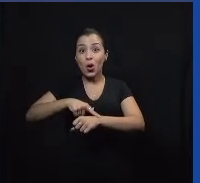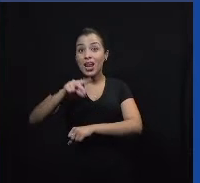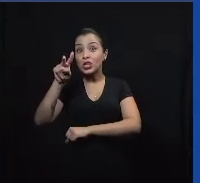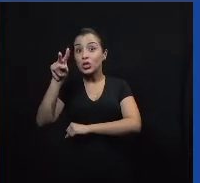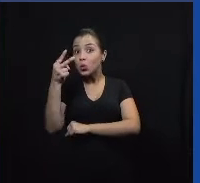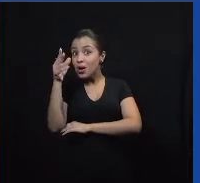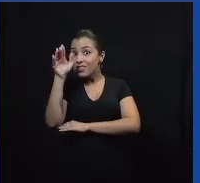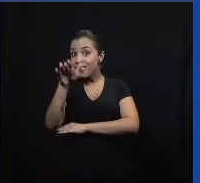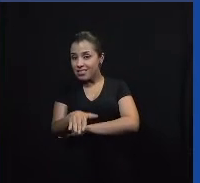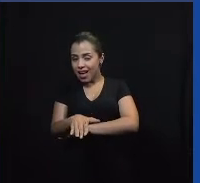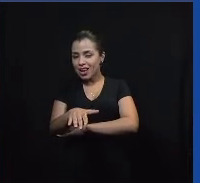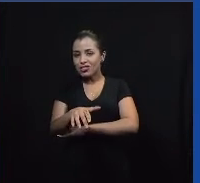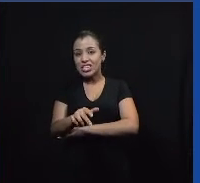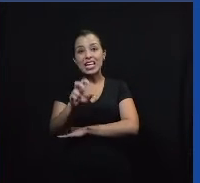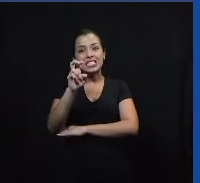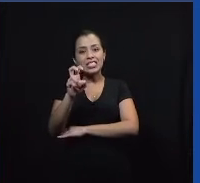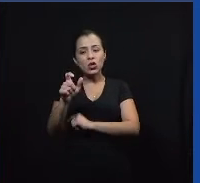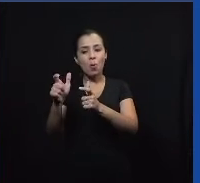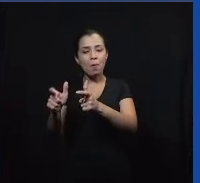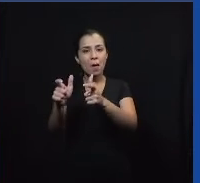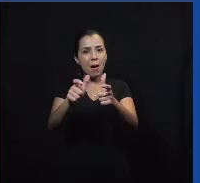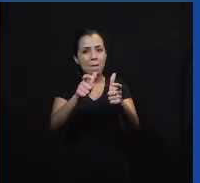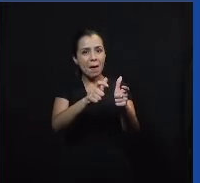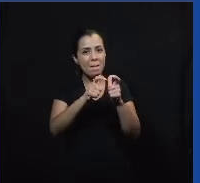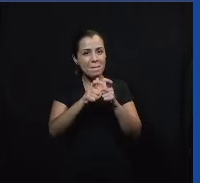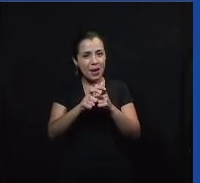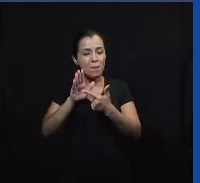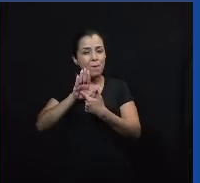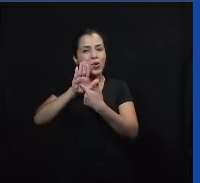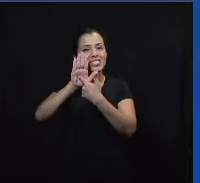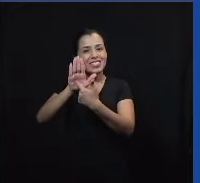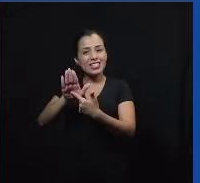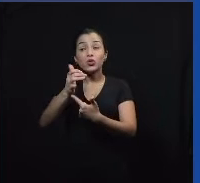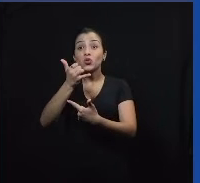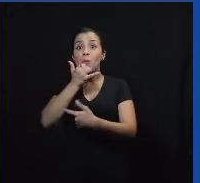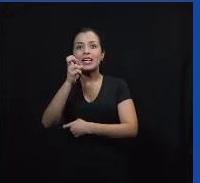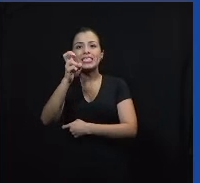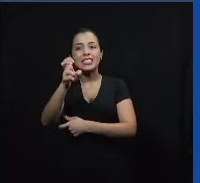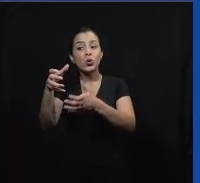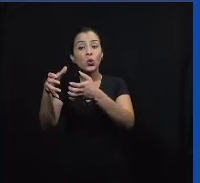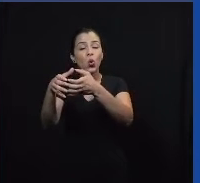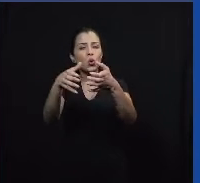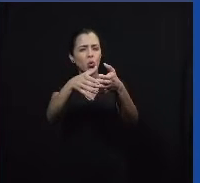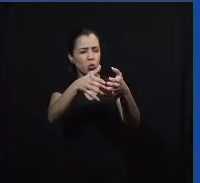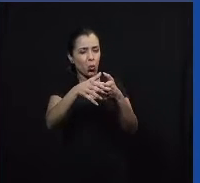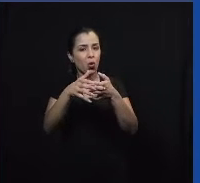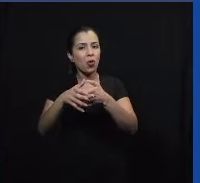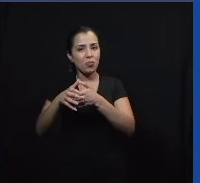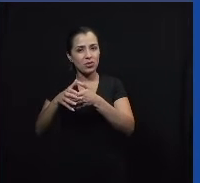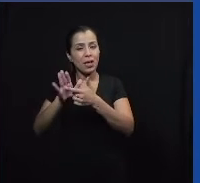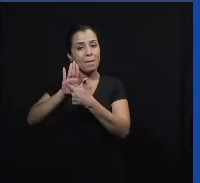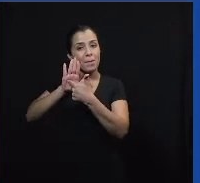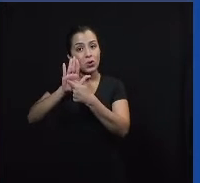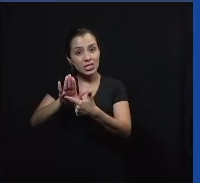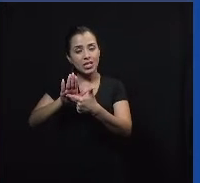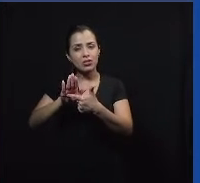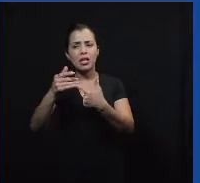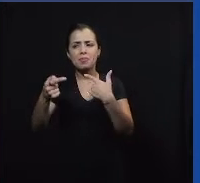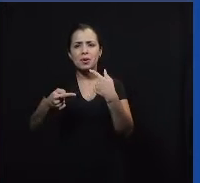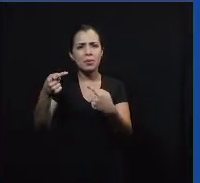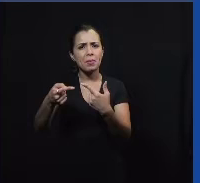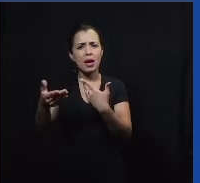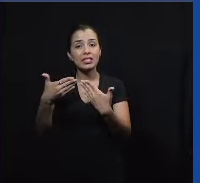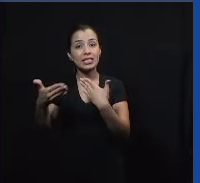as 5 organizações fazendo um trabalho intenso de apresentação, discussão,